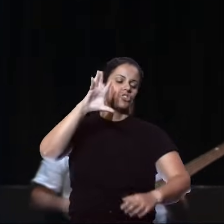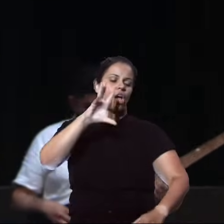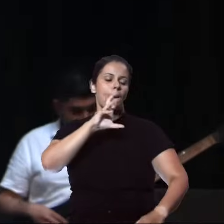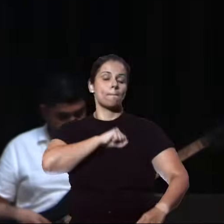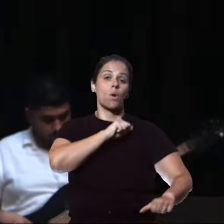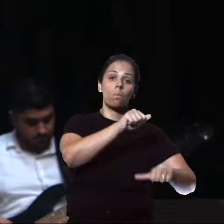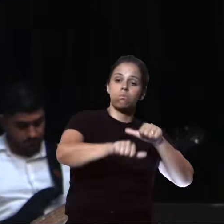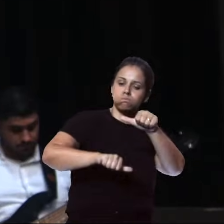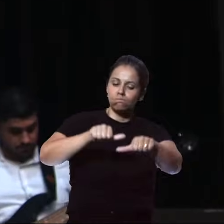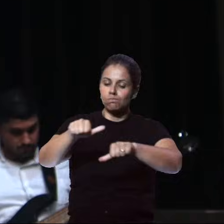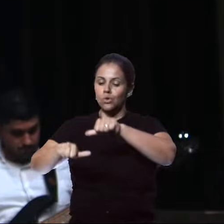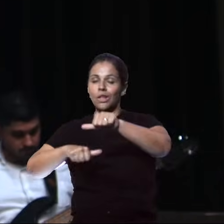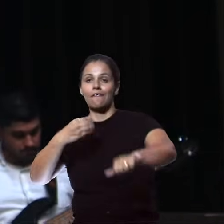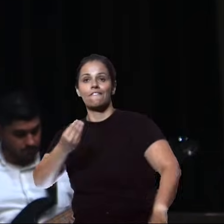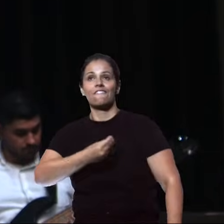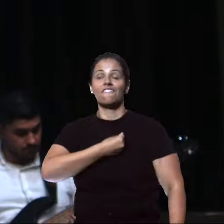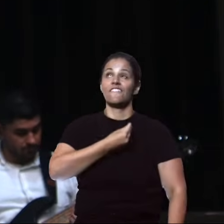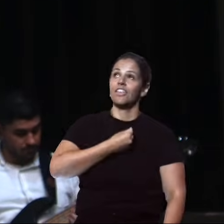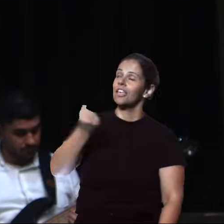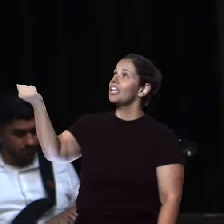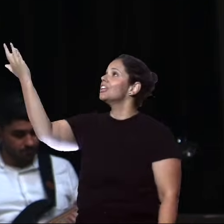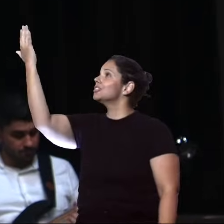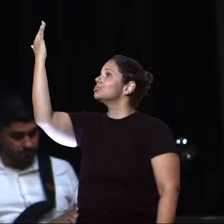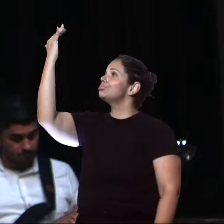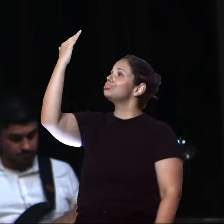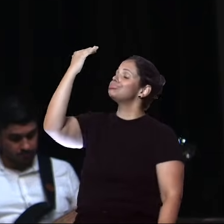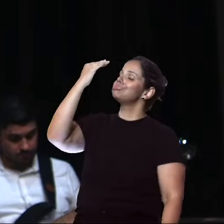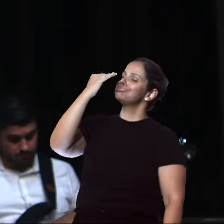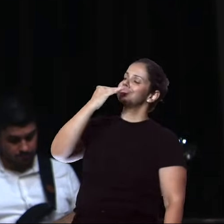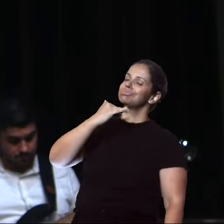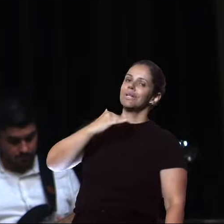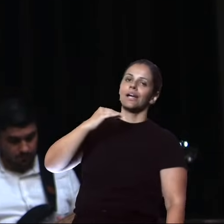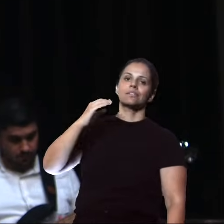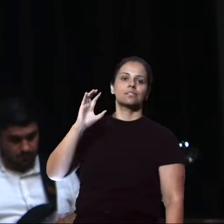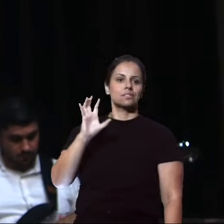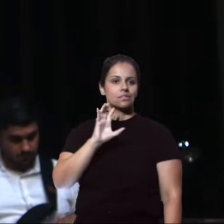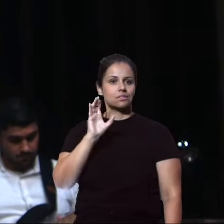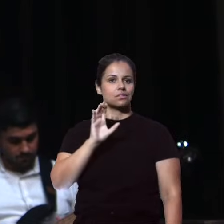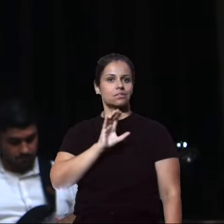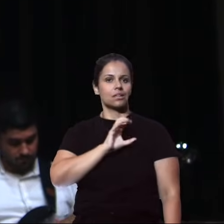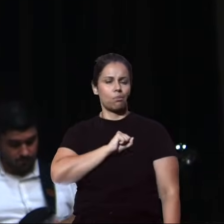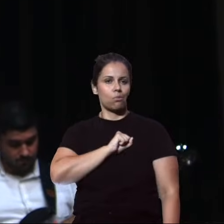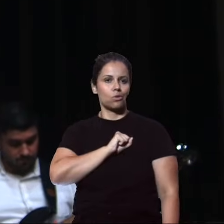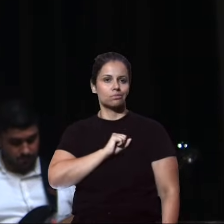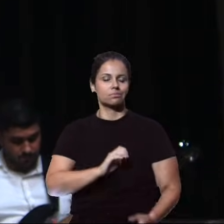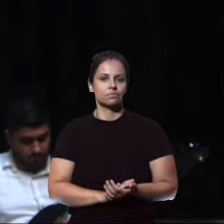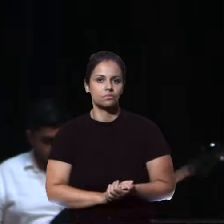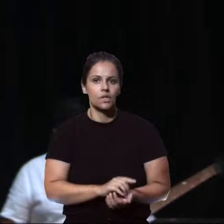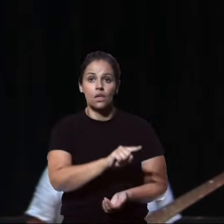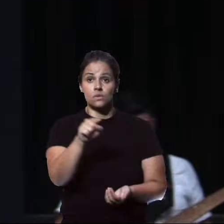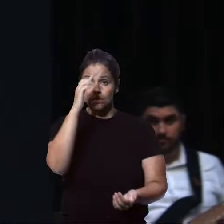ministrar a graça de Deus através dos nossos relacionamentos. Você crê nisso?